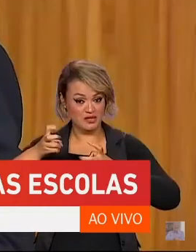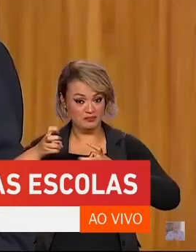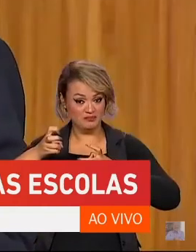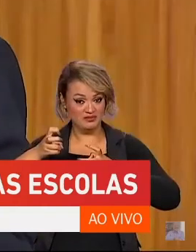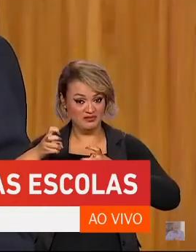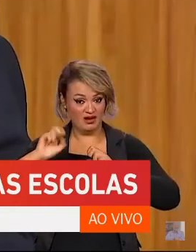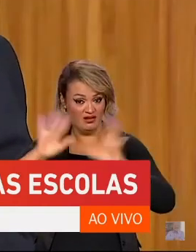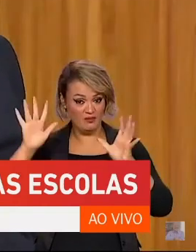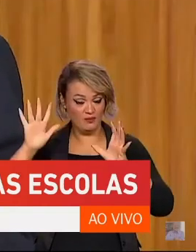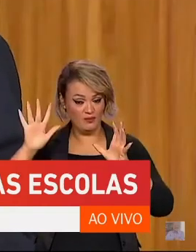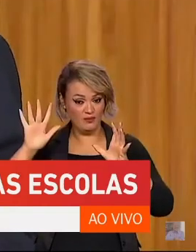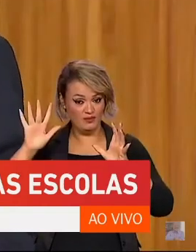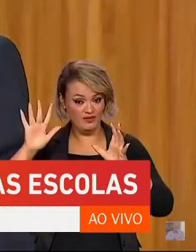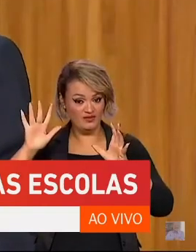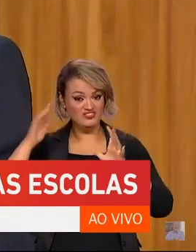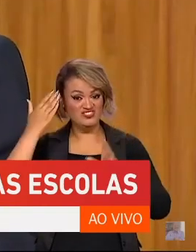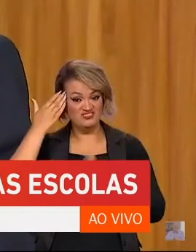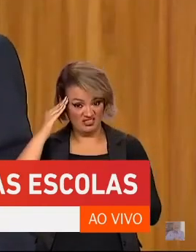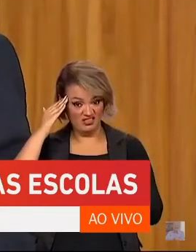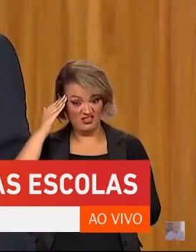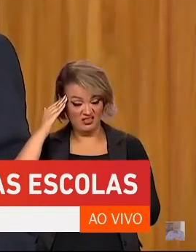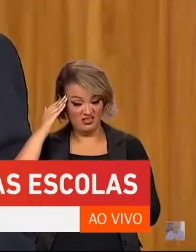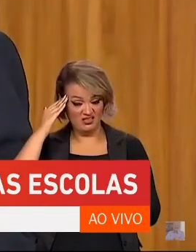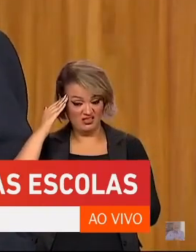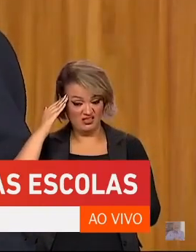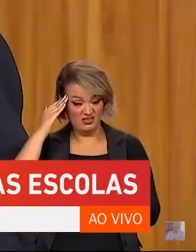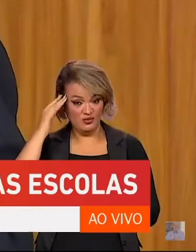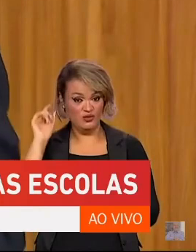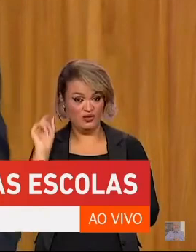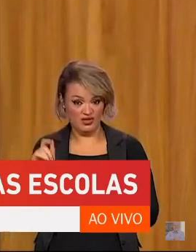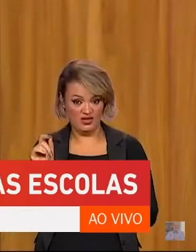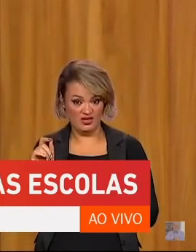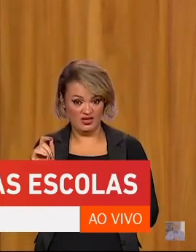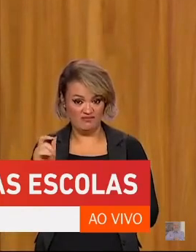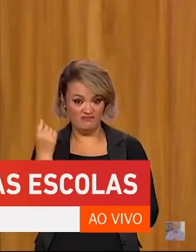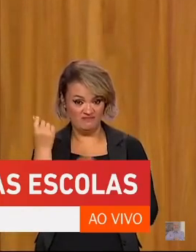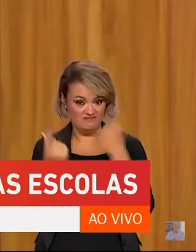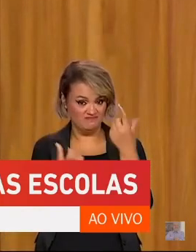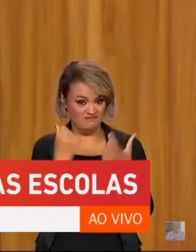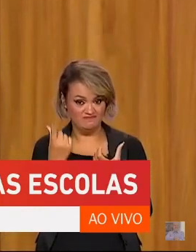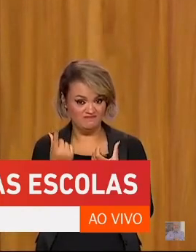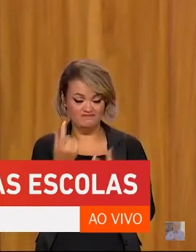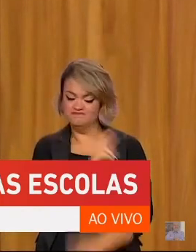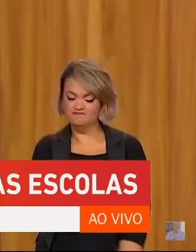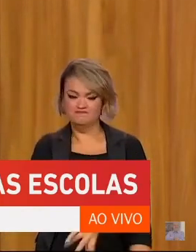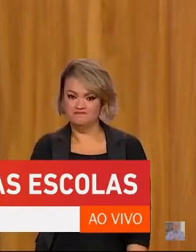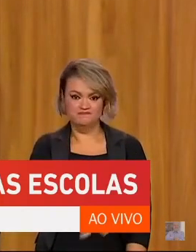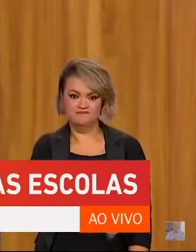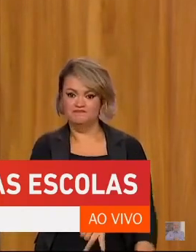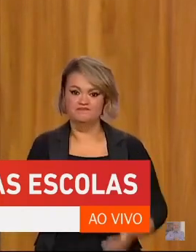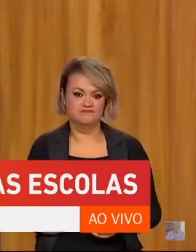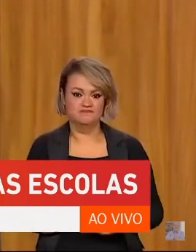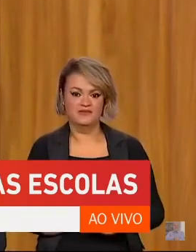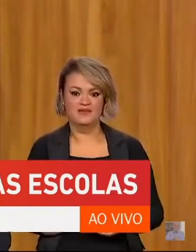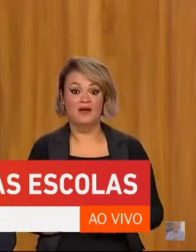eloquente, cabal, dimensionarmos que não são casos isolados. Na verdade,